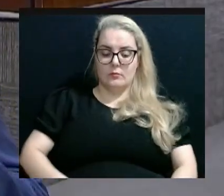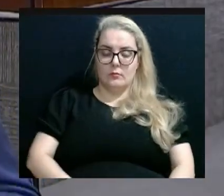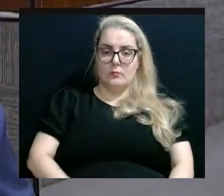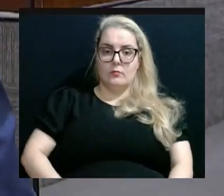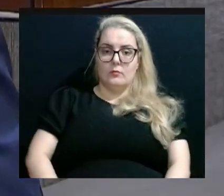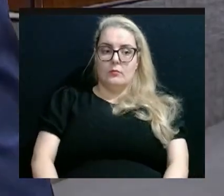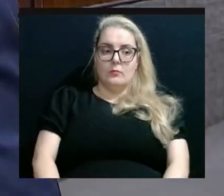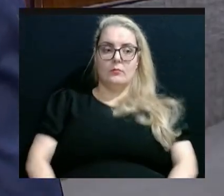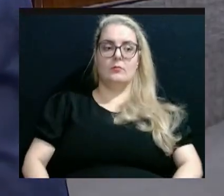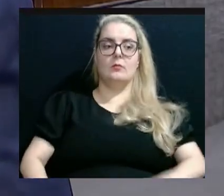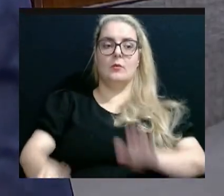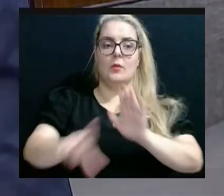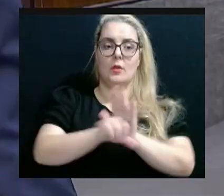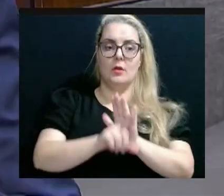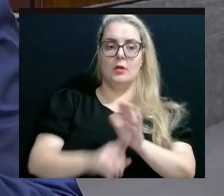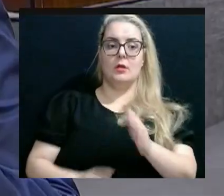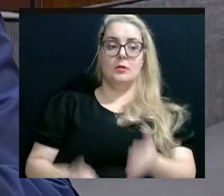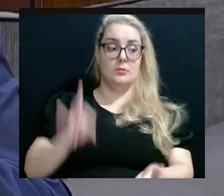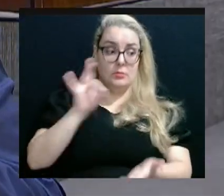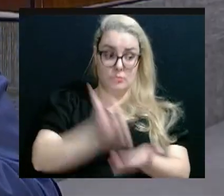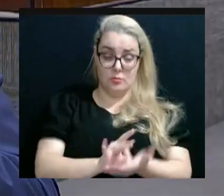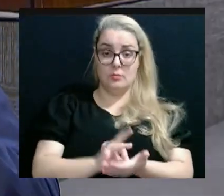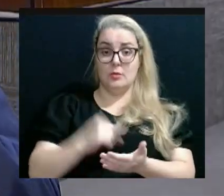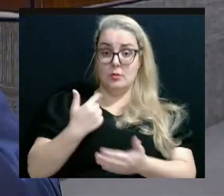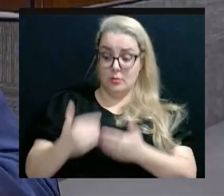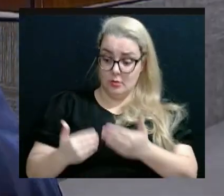políticos passamos, não? Então a gente quer que essa lei